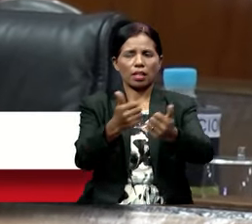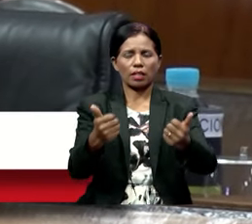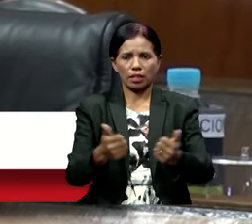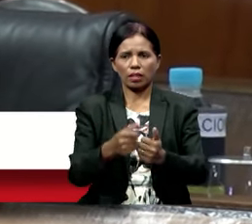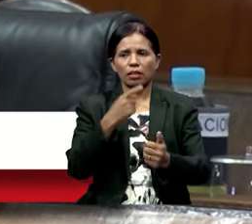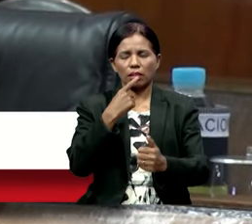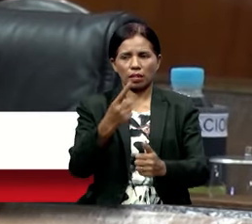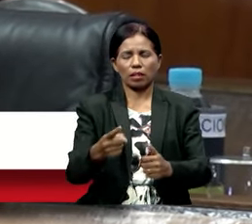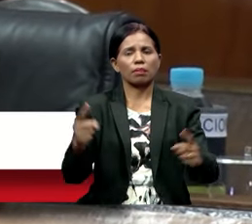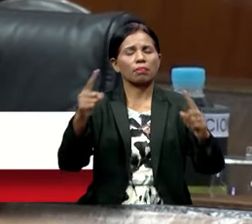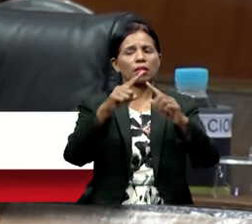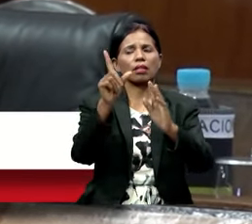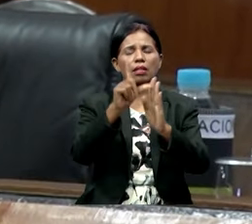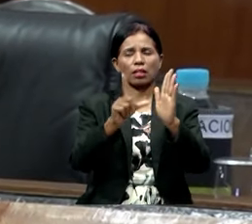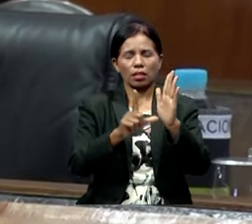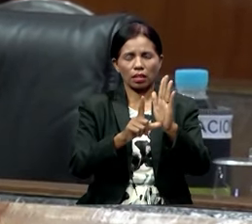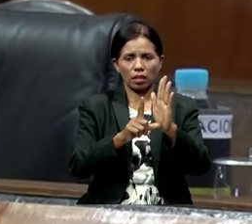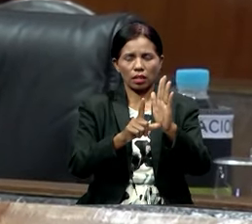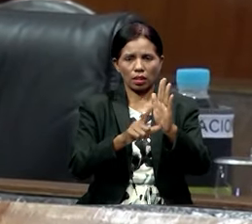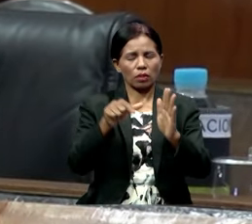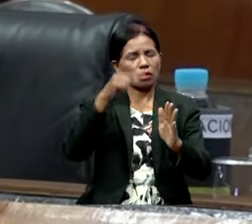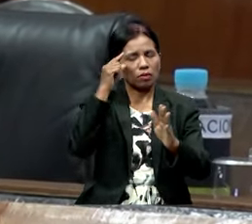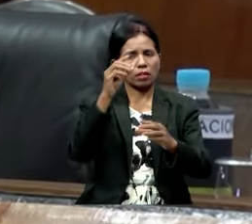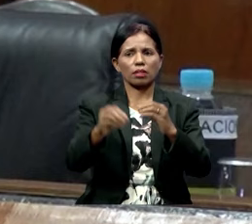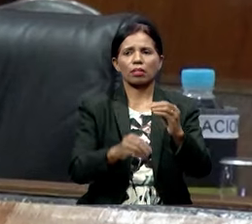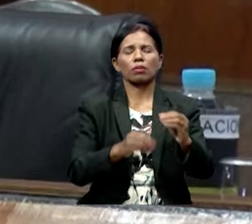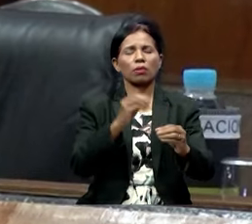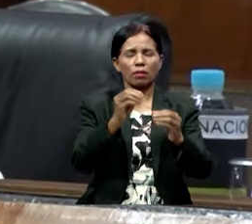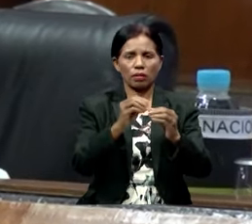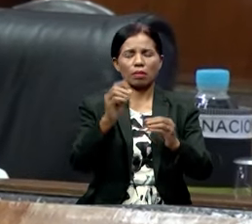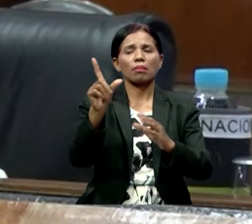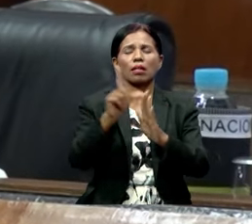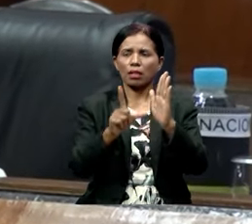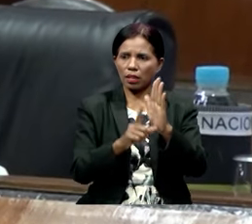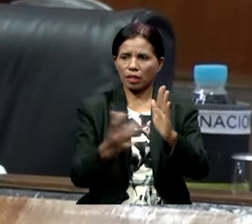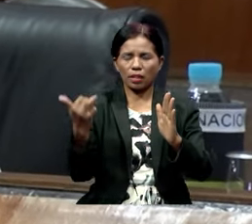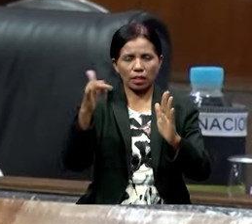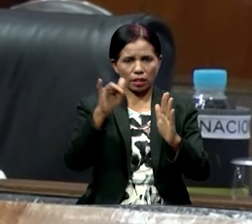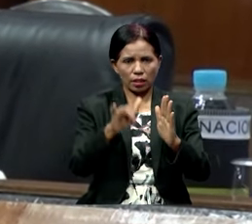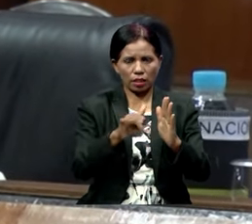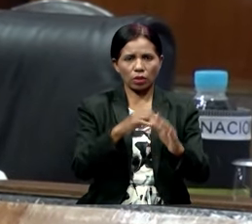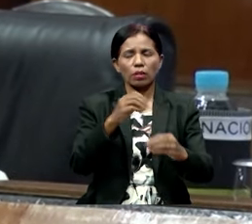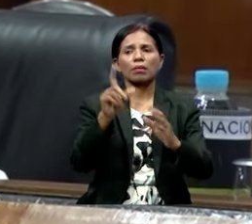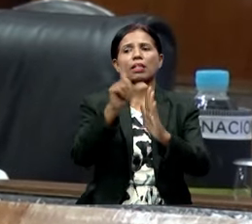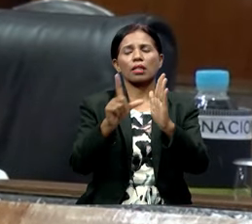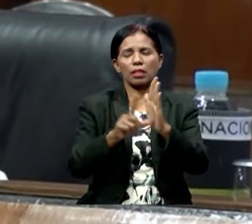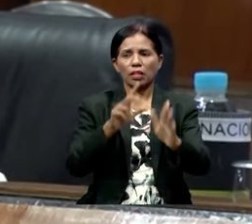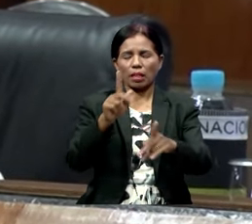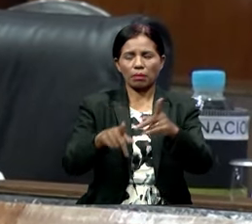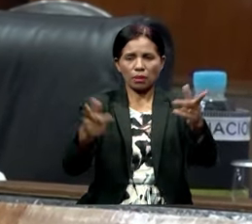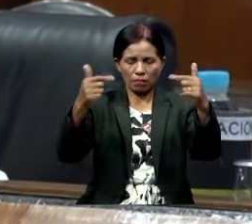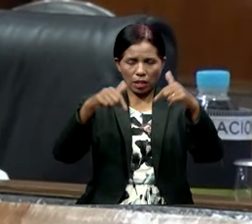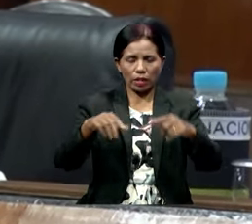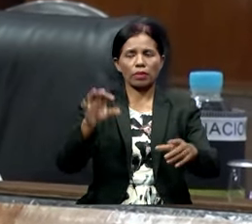dia, cata que vai a decreto governo número 107, com o procedimento, cata que lista, é uma mãe vota, nem